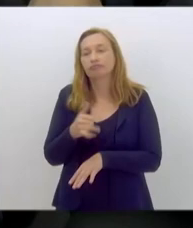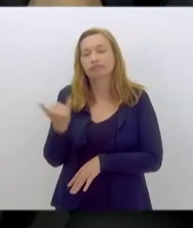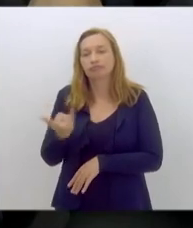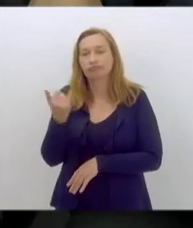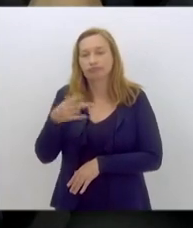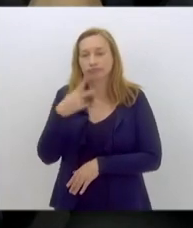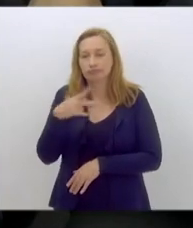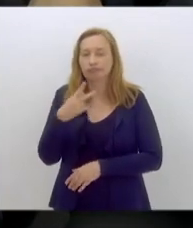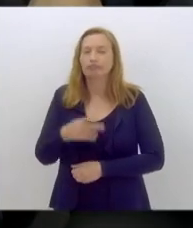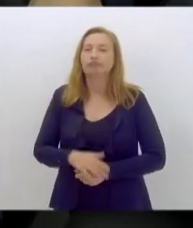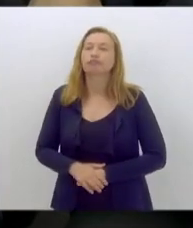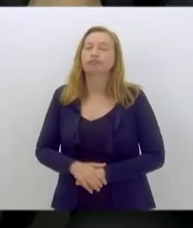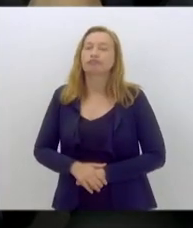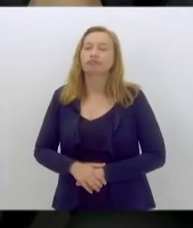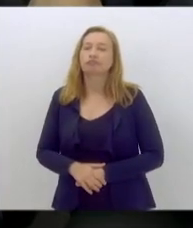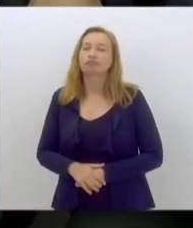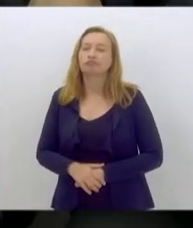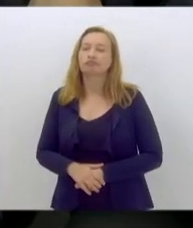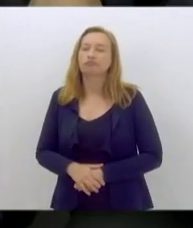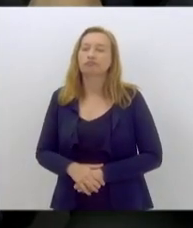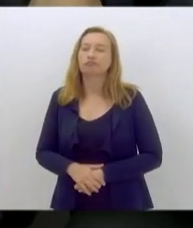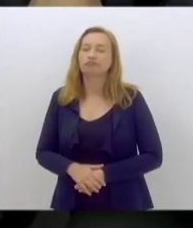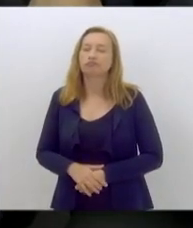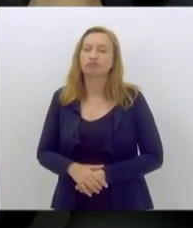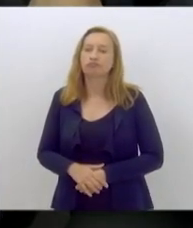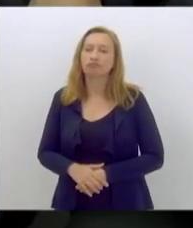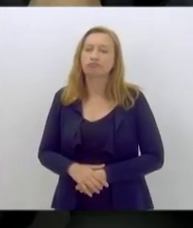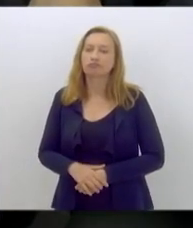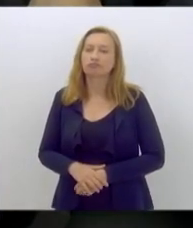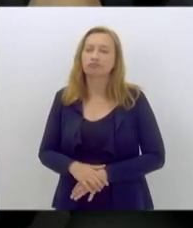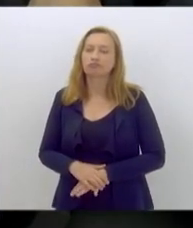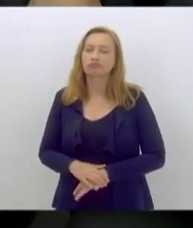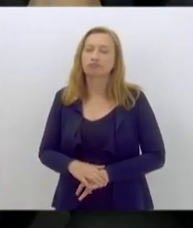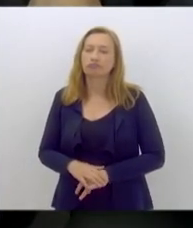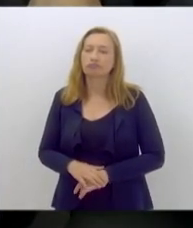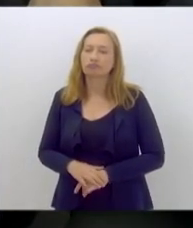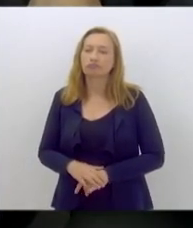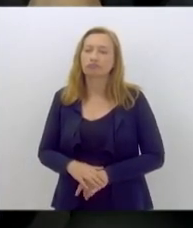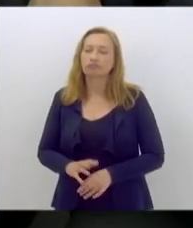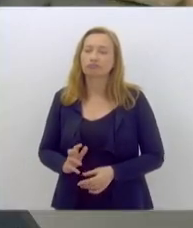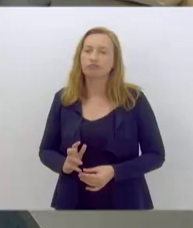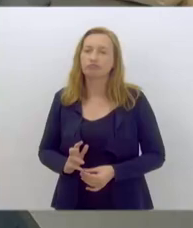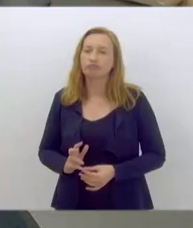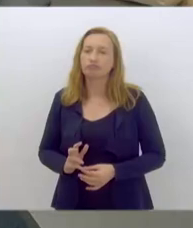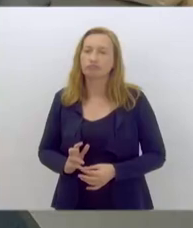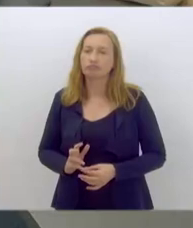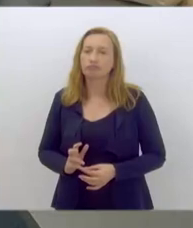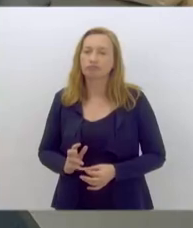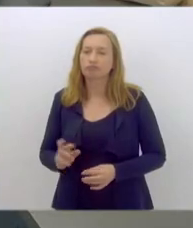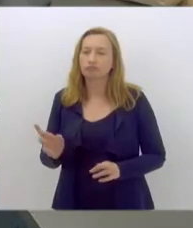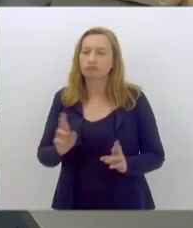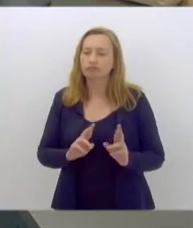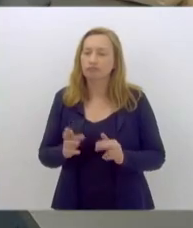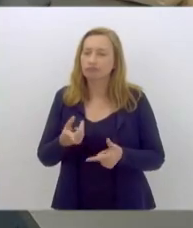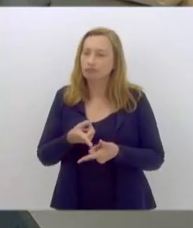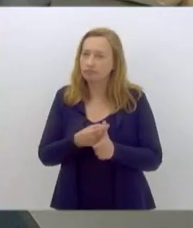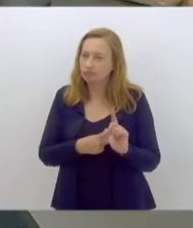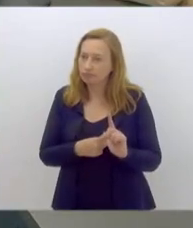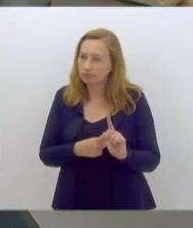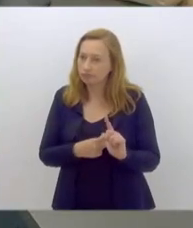inclusive não sei se eu se eu falei sobre isso Deputado Municipal é que com relação a dívida